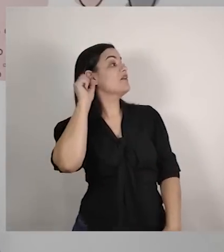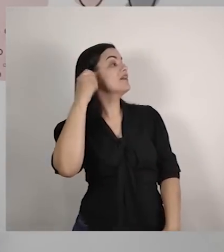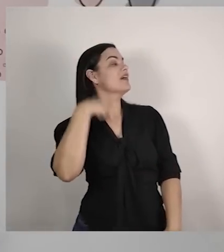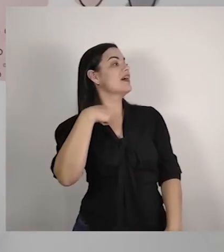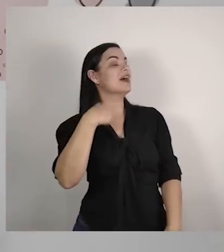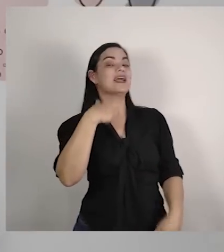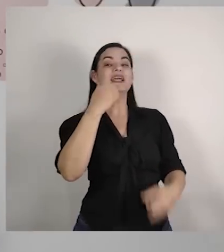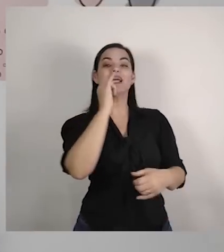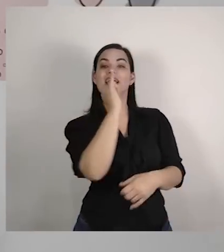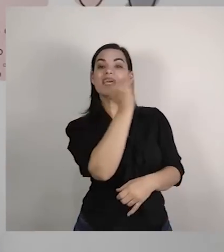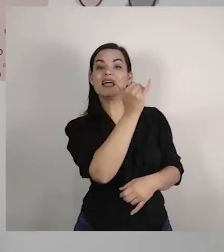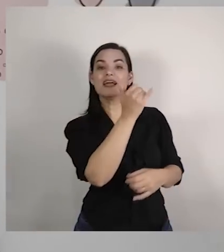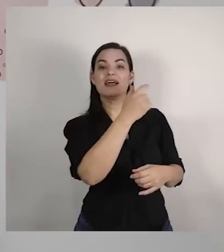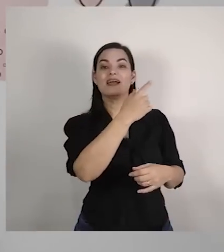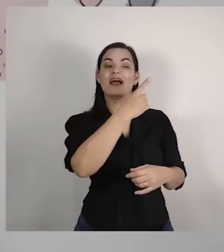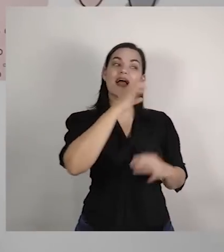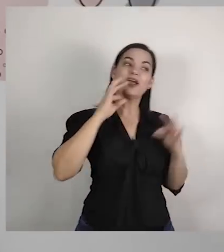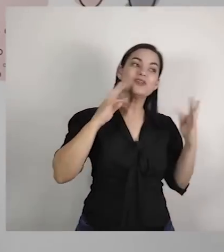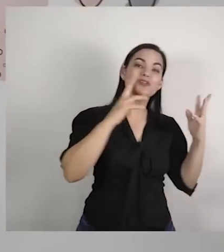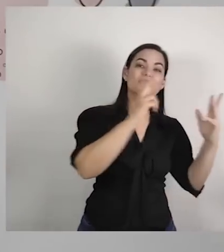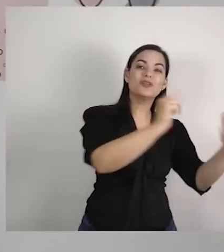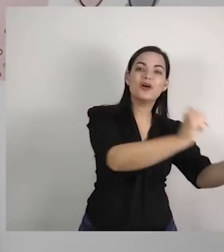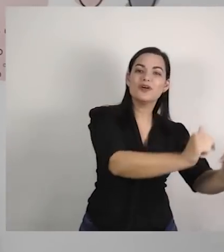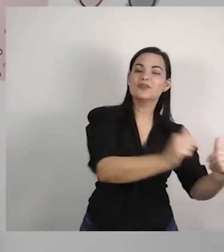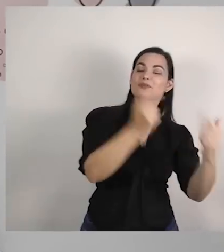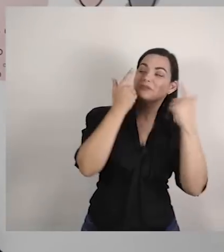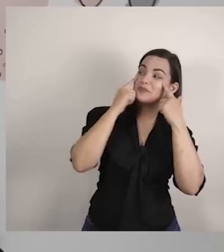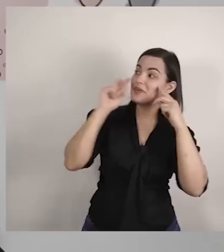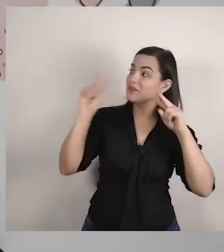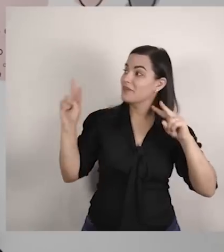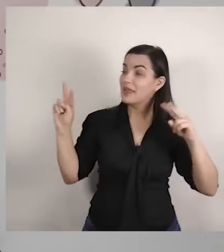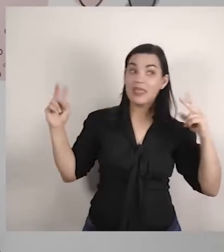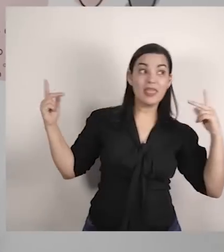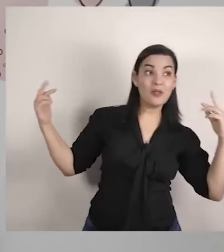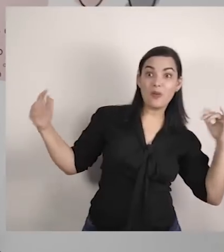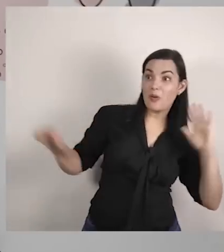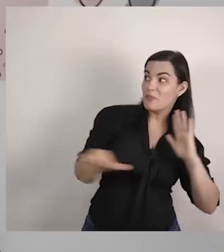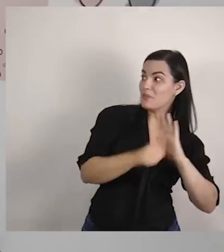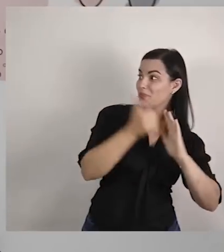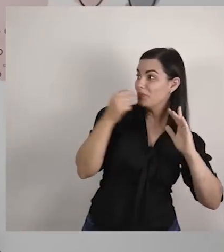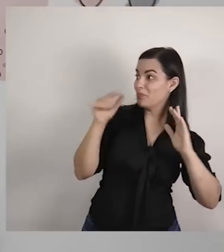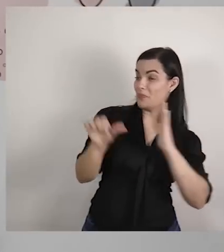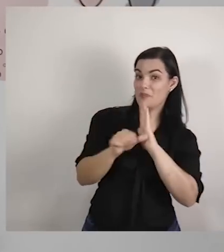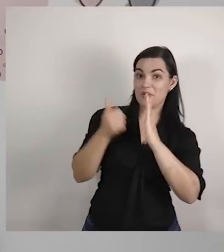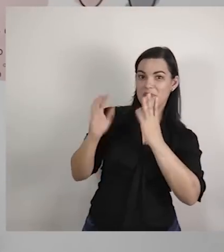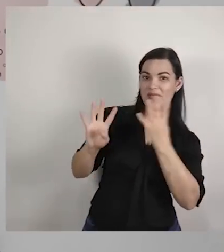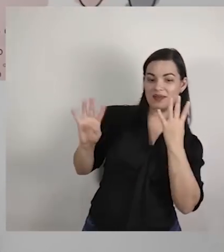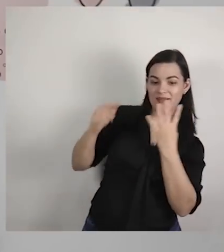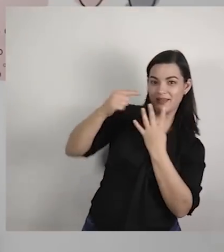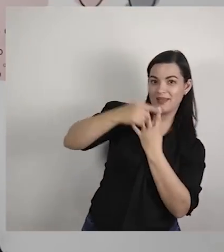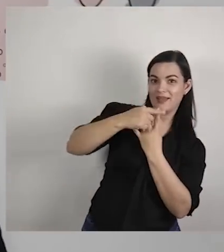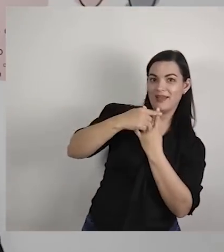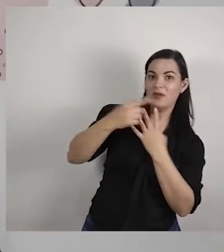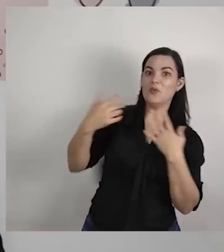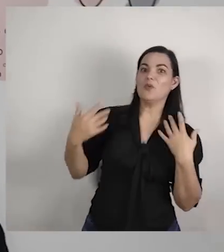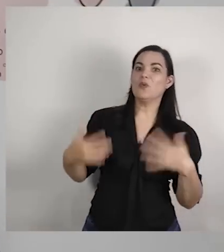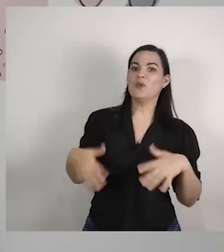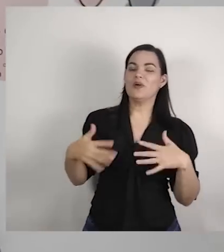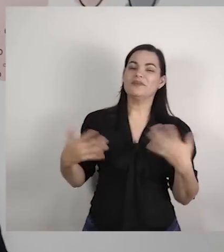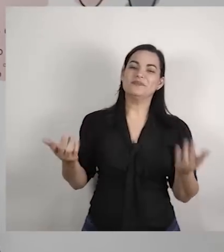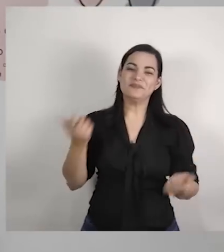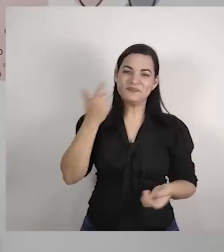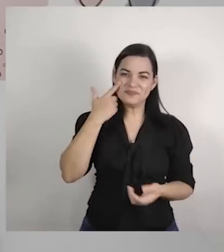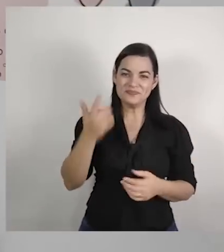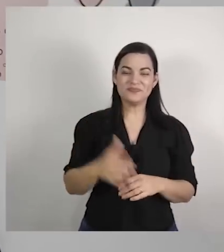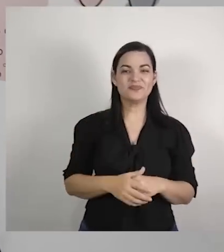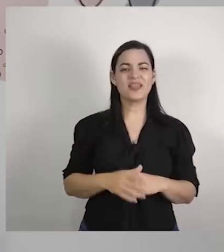no ouvido dele e vocês comparam se foi essa a mensagem que o primeiro da fila escolheu. E aí vocês